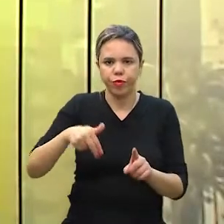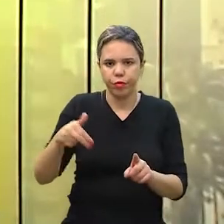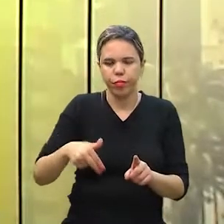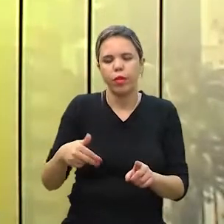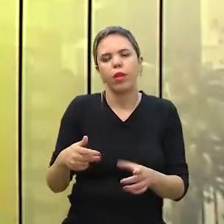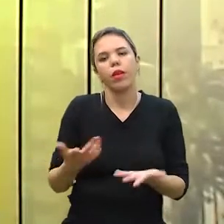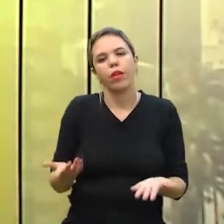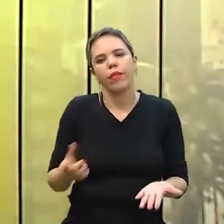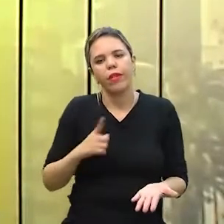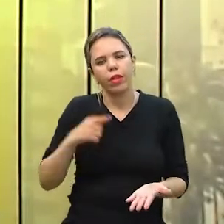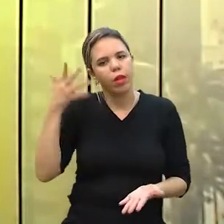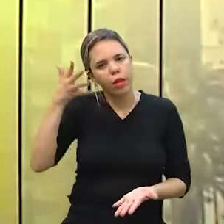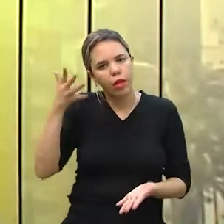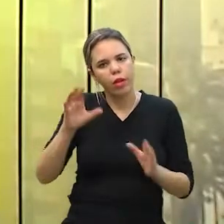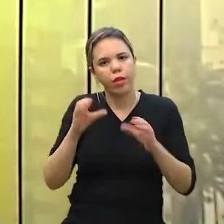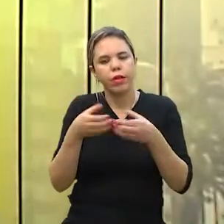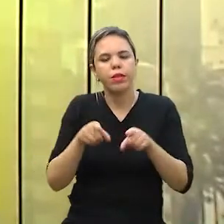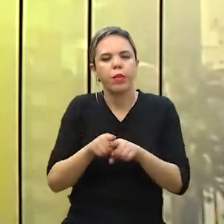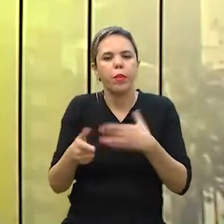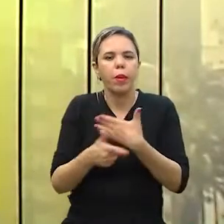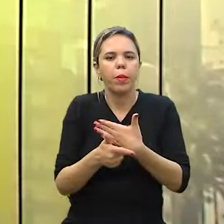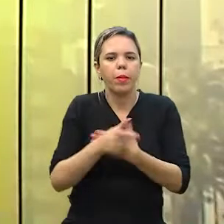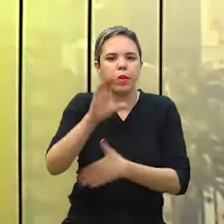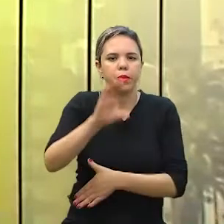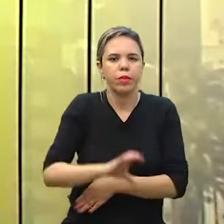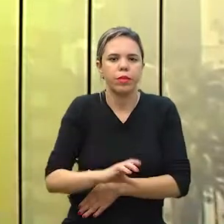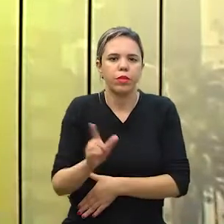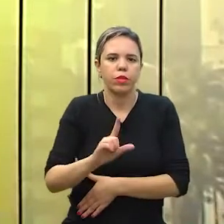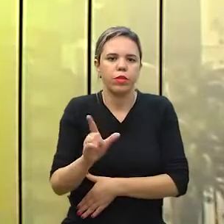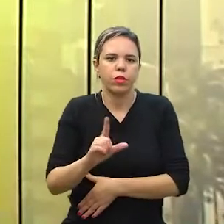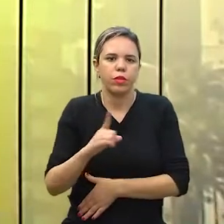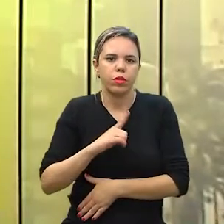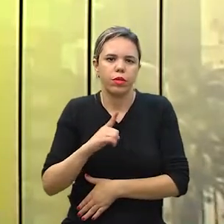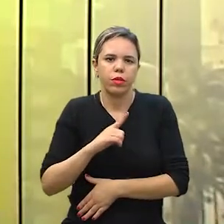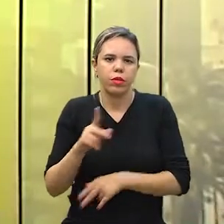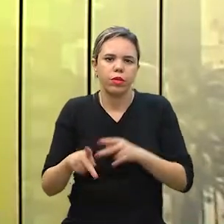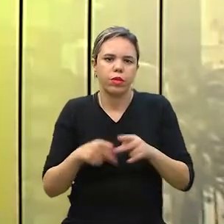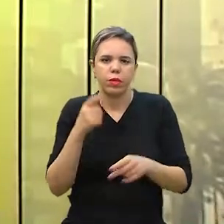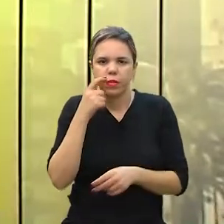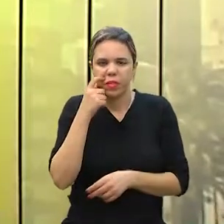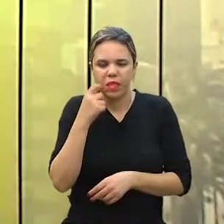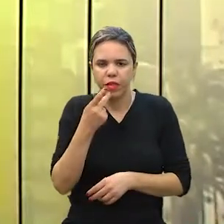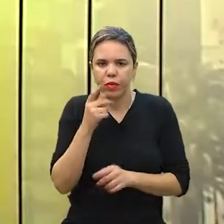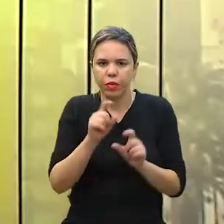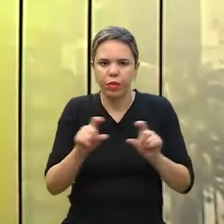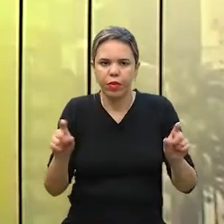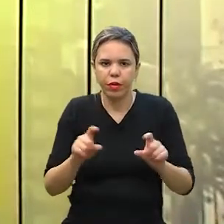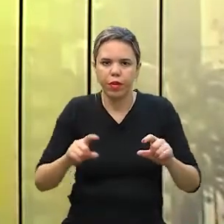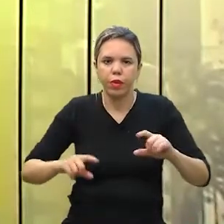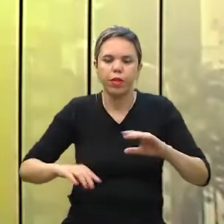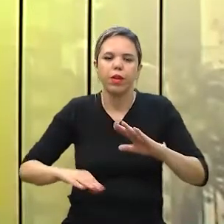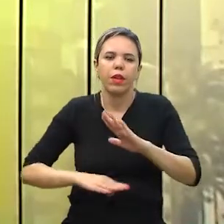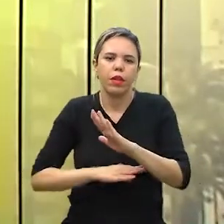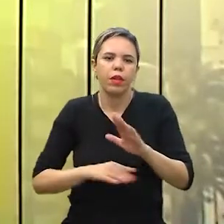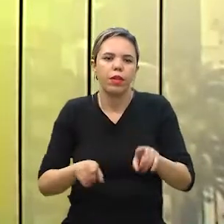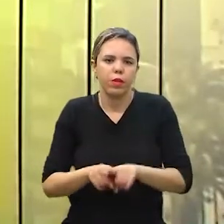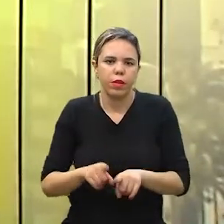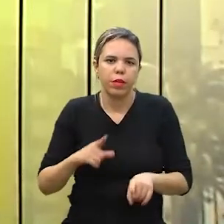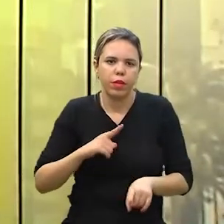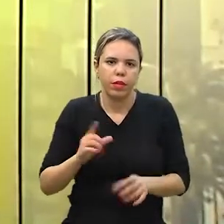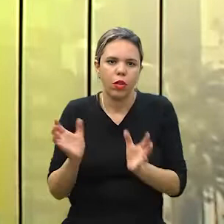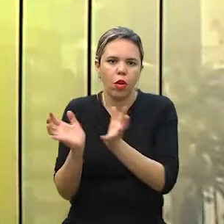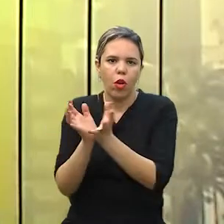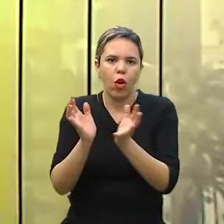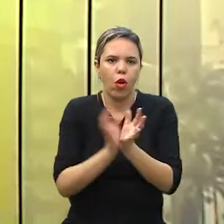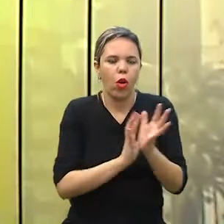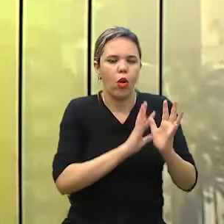novembro. E aí temos também o papel do cidadão, né? Claro, tem também eu vou mencionar aqui a Câmara Municipal, que tem comissões